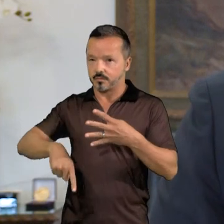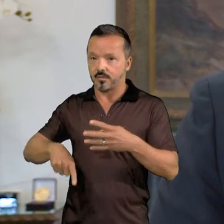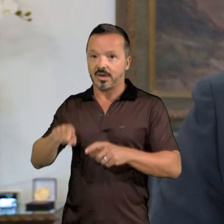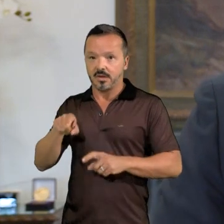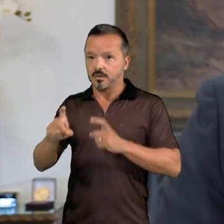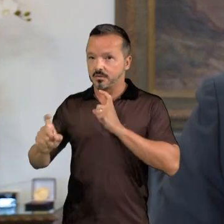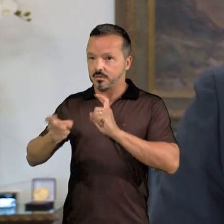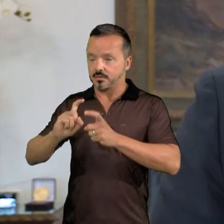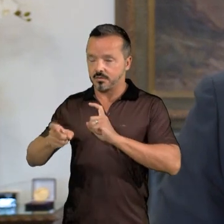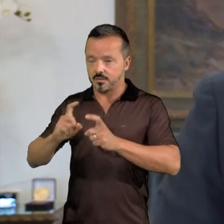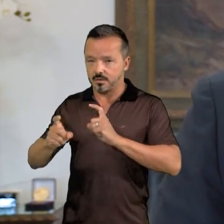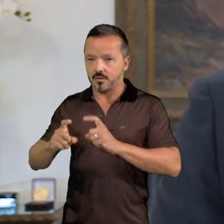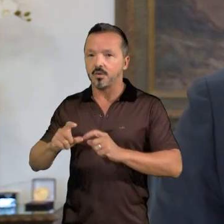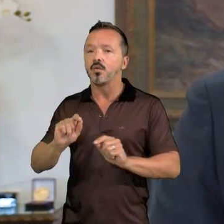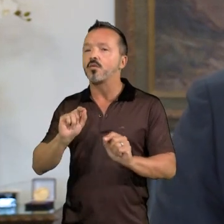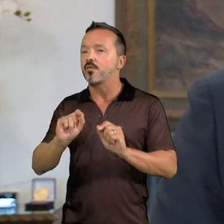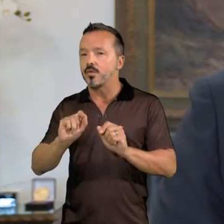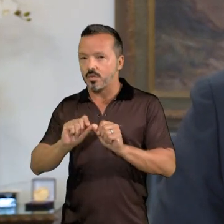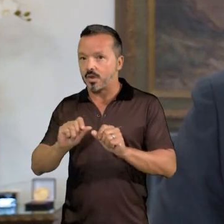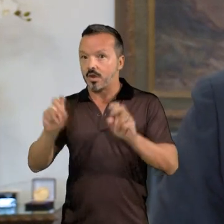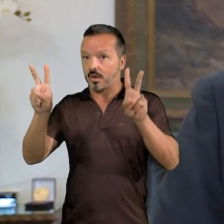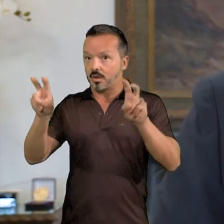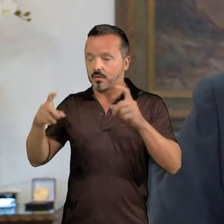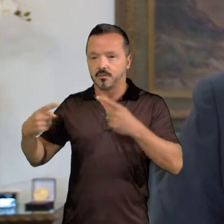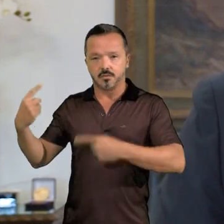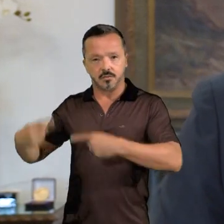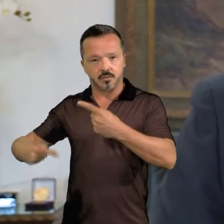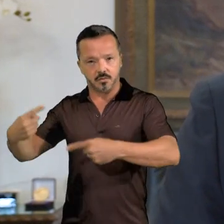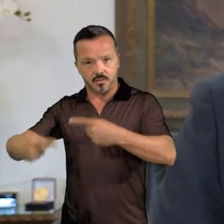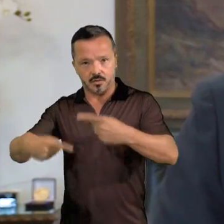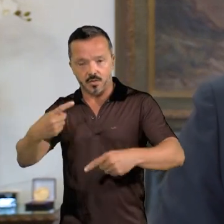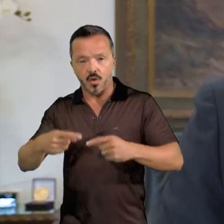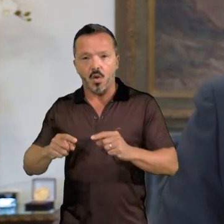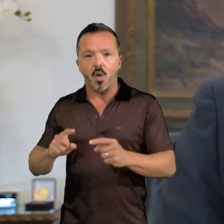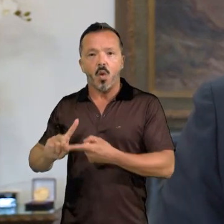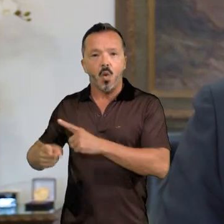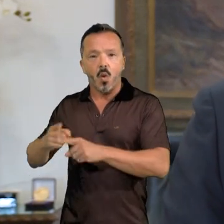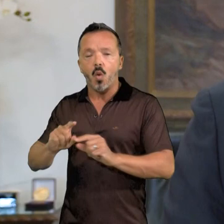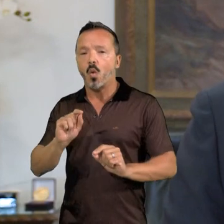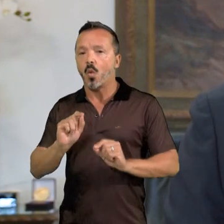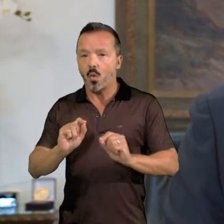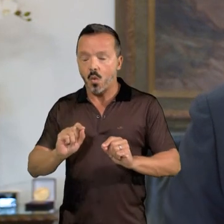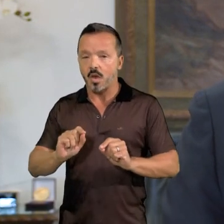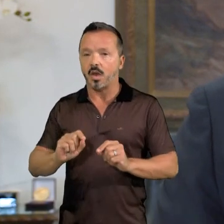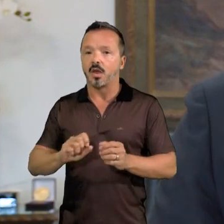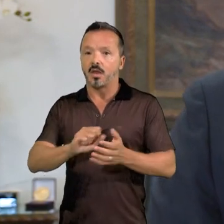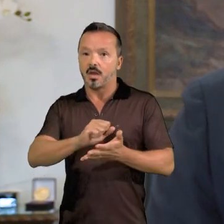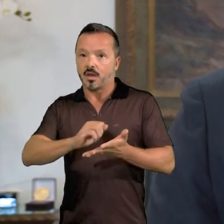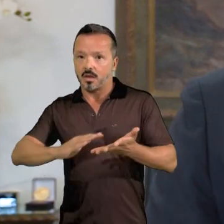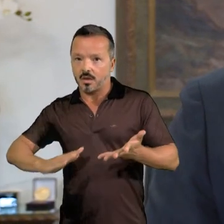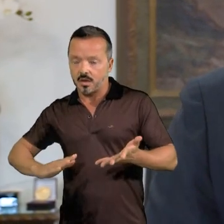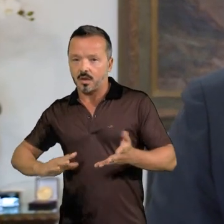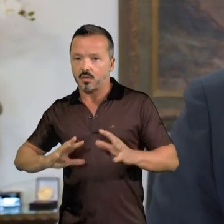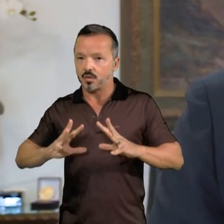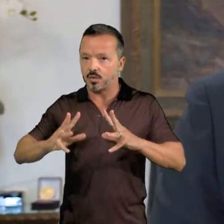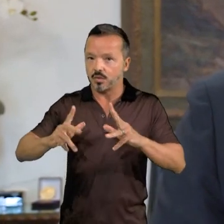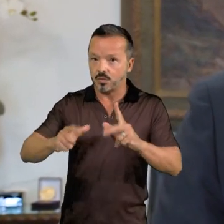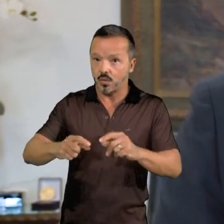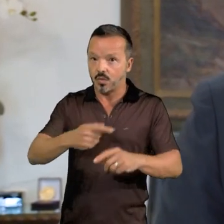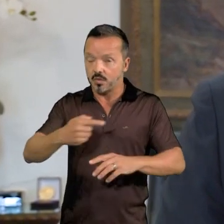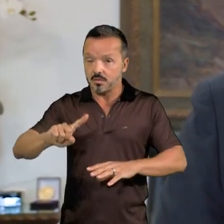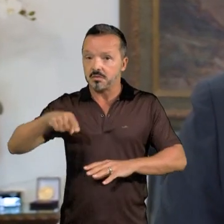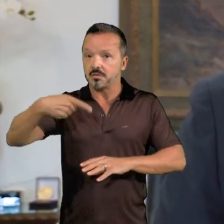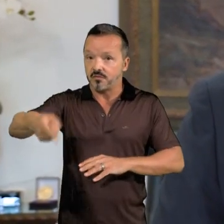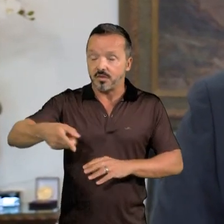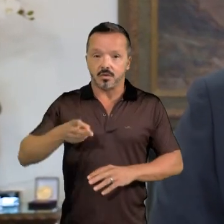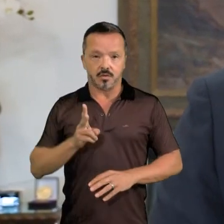paraná nessa reunião buscaremos um consenso entre as nossas universidades sobre a continuidade ou não das atividades